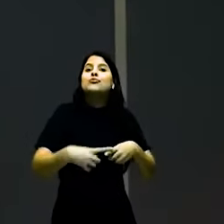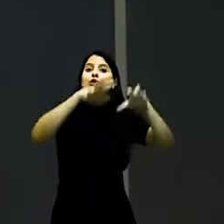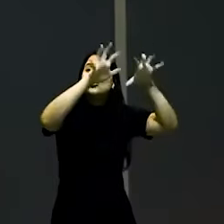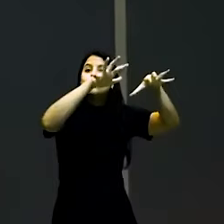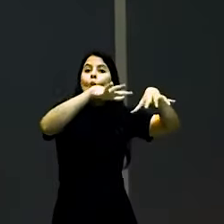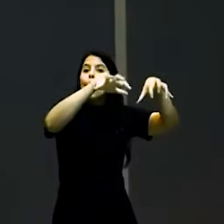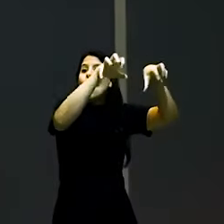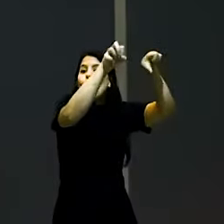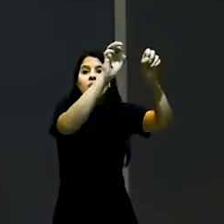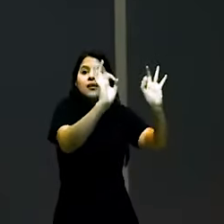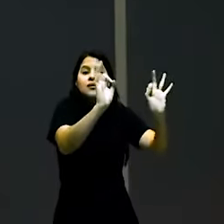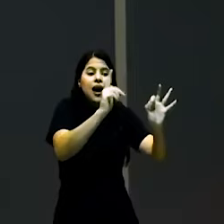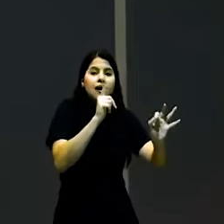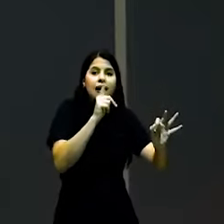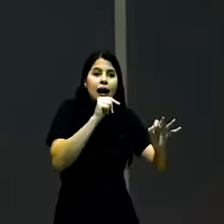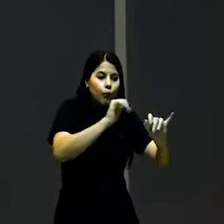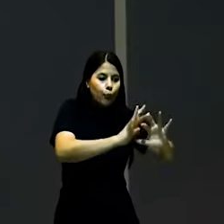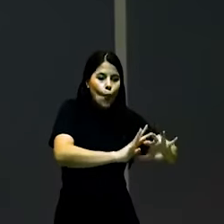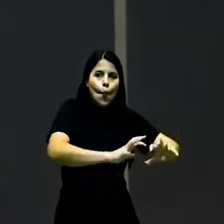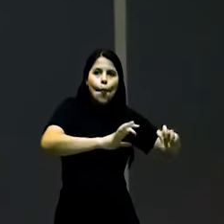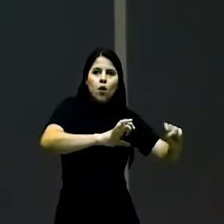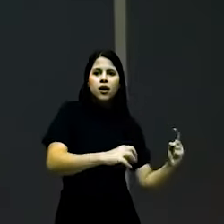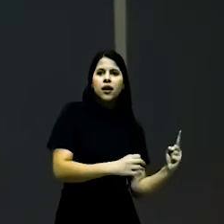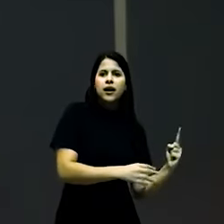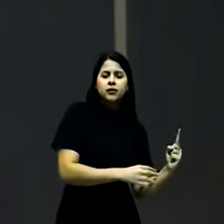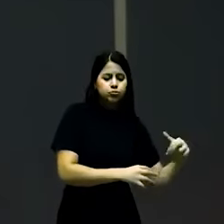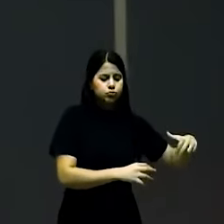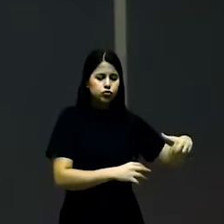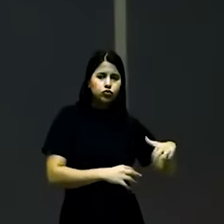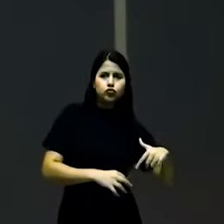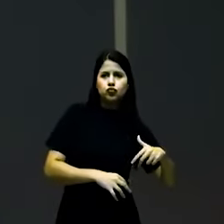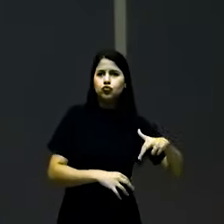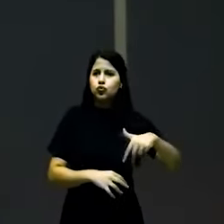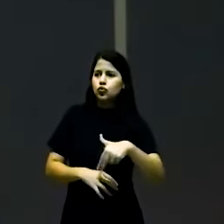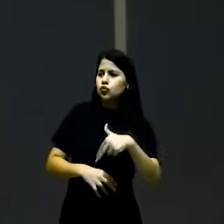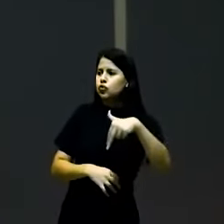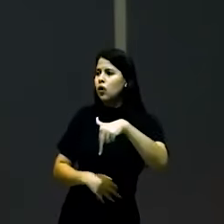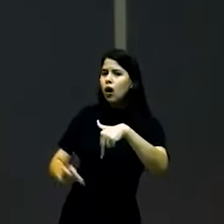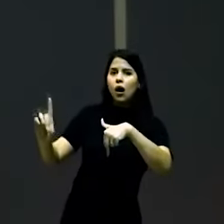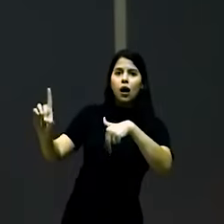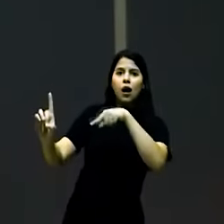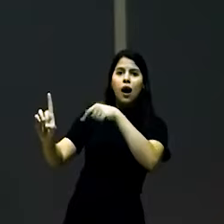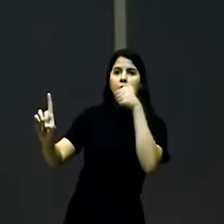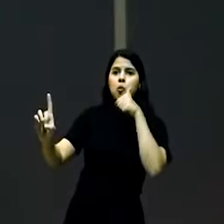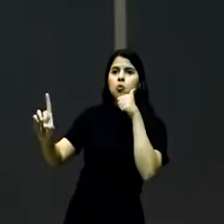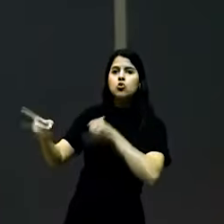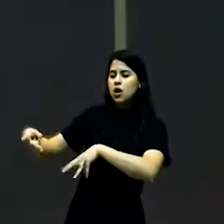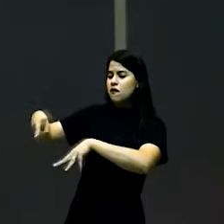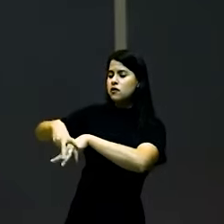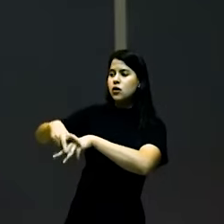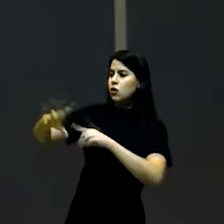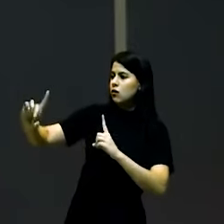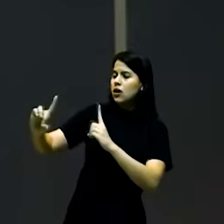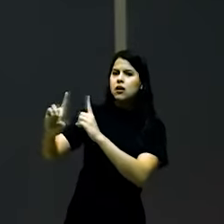viúva que está pegando um pouquinho de graveto para fazer um bolo para ela e para o seu filho, porque ela só tem um pouquinho